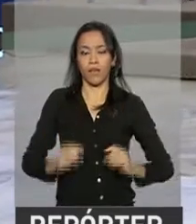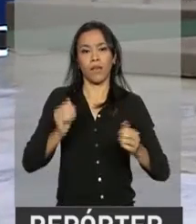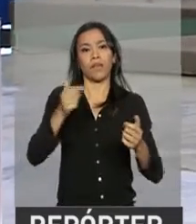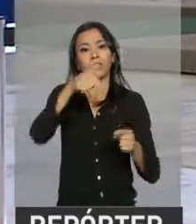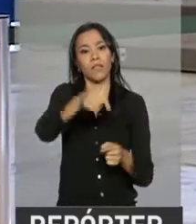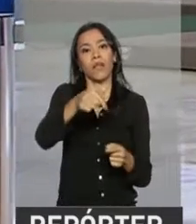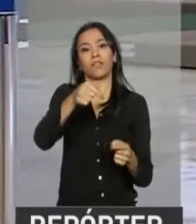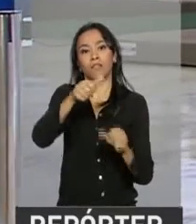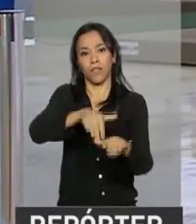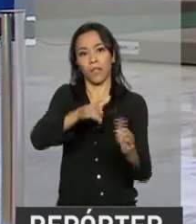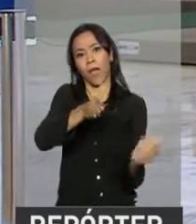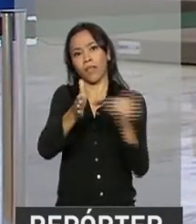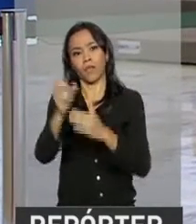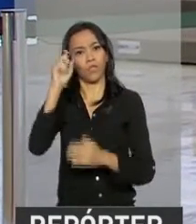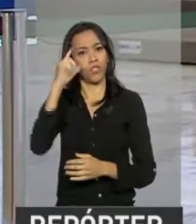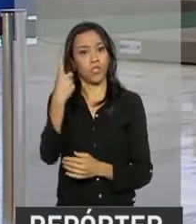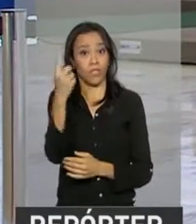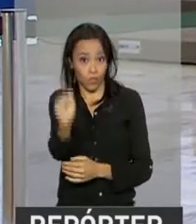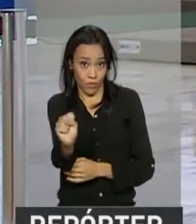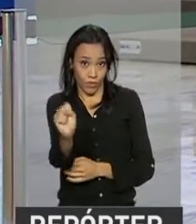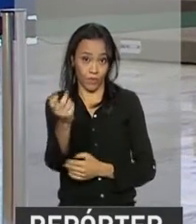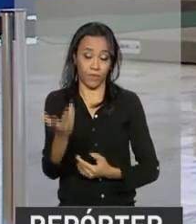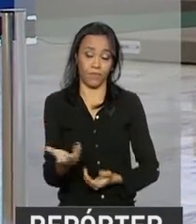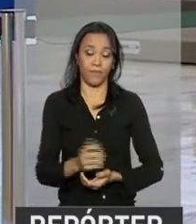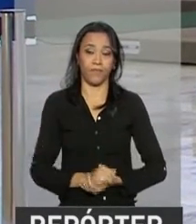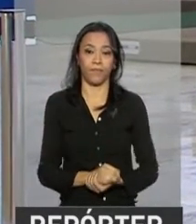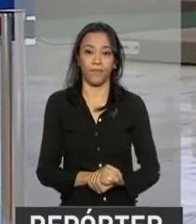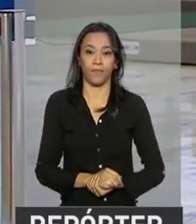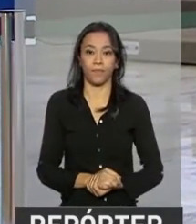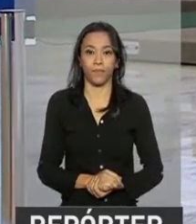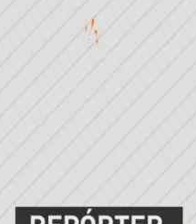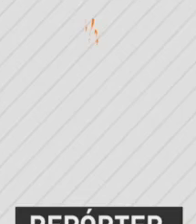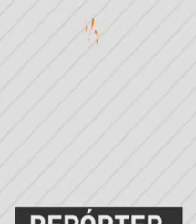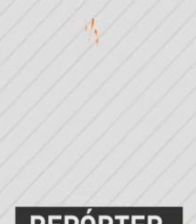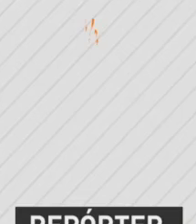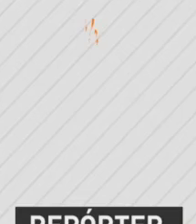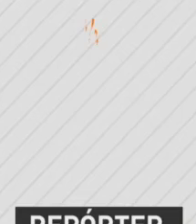o dia 18 de brasília paula de hoje